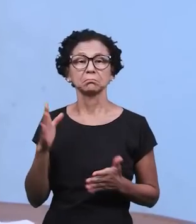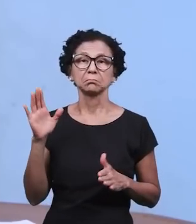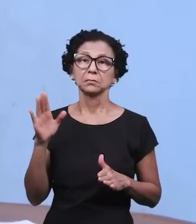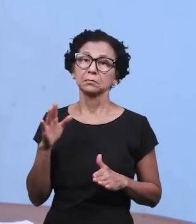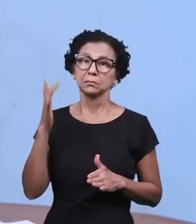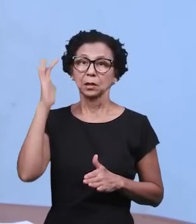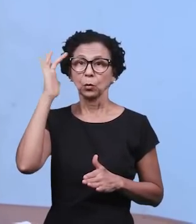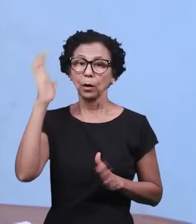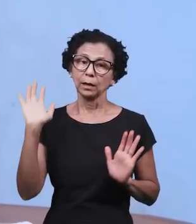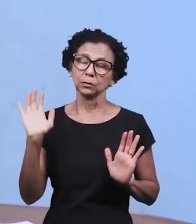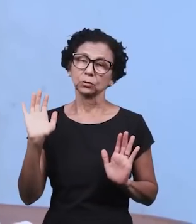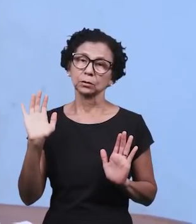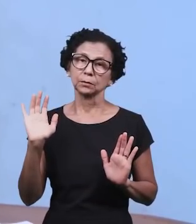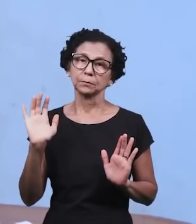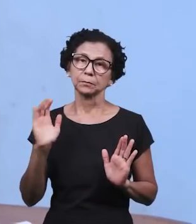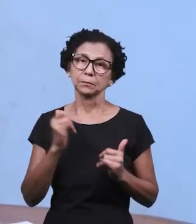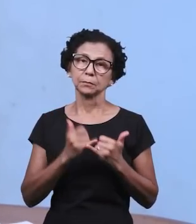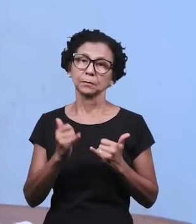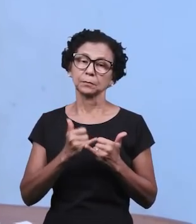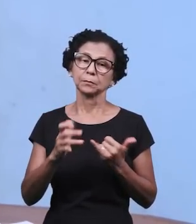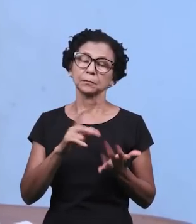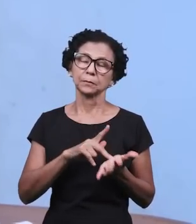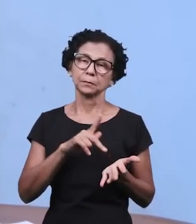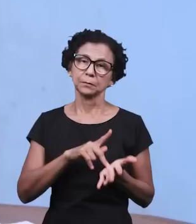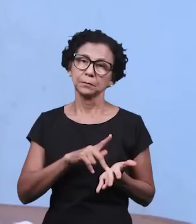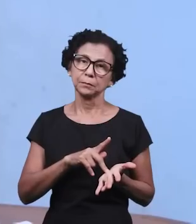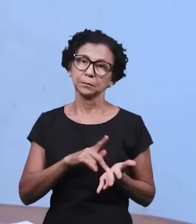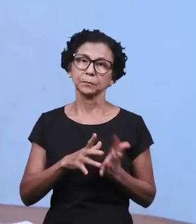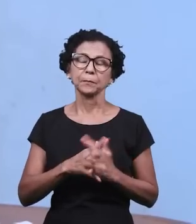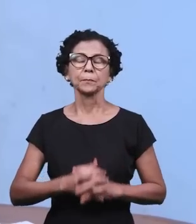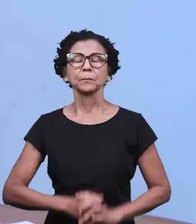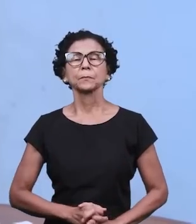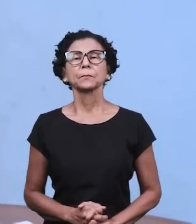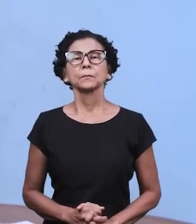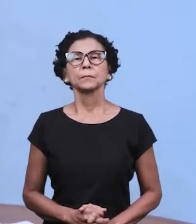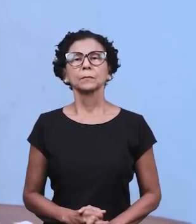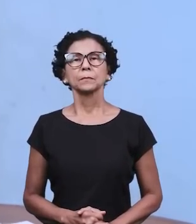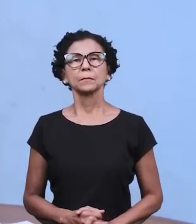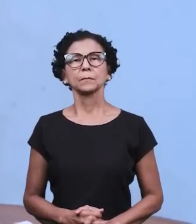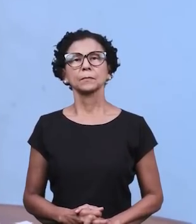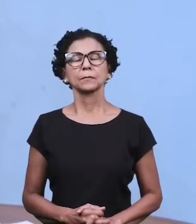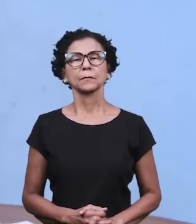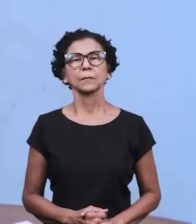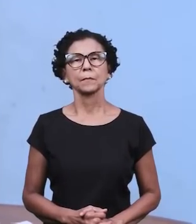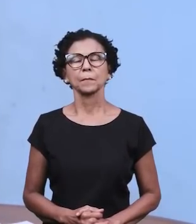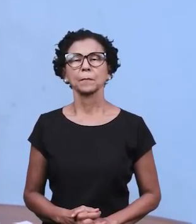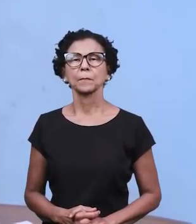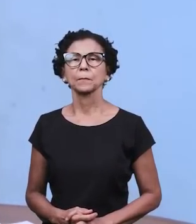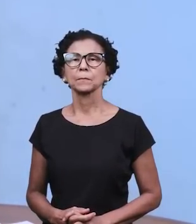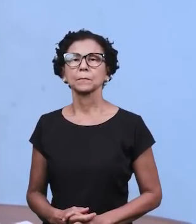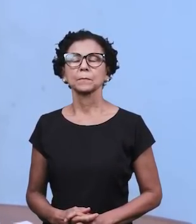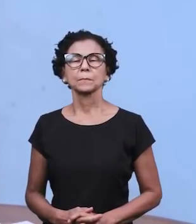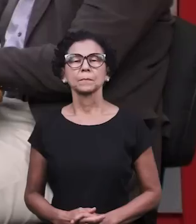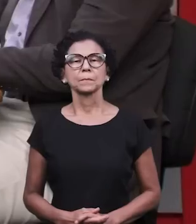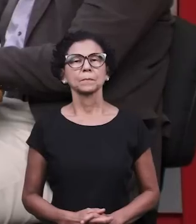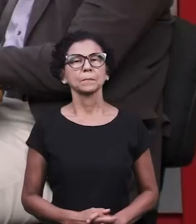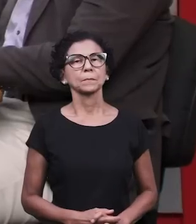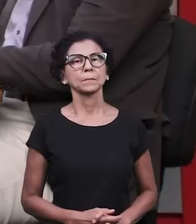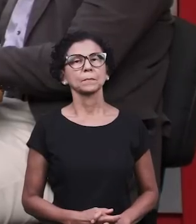Terá teria gerado Abraão. Vou repetir o texto aqui, vou ter um pouquinho de mais calma